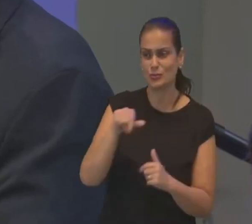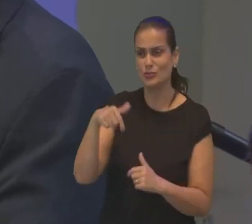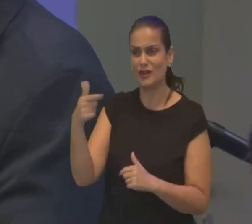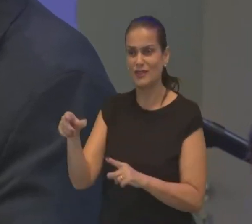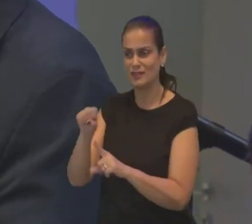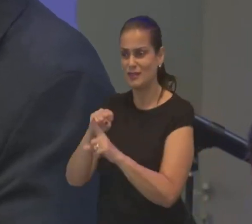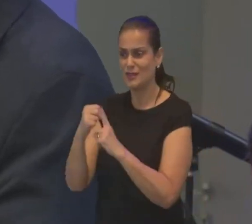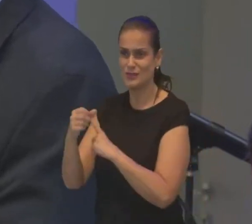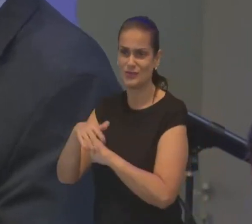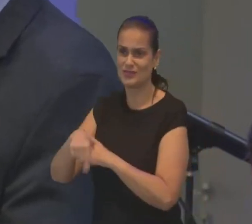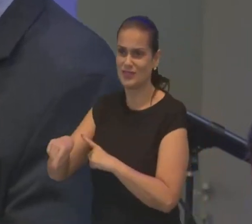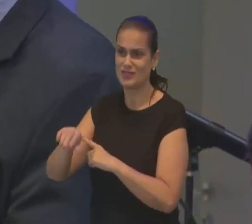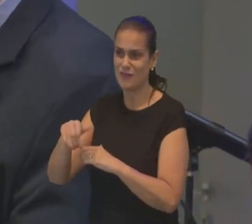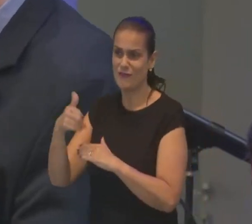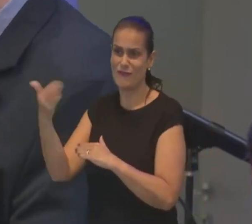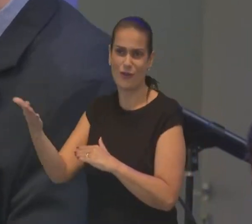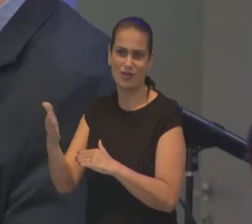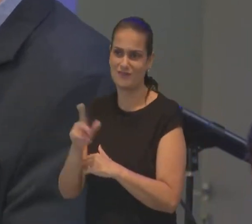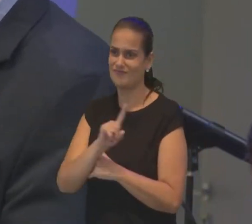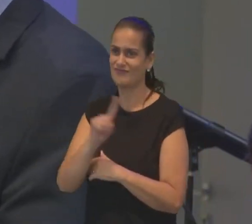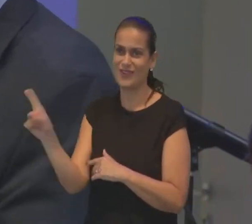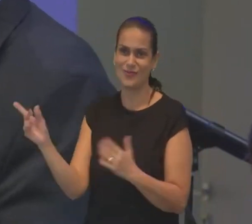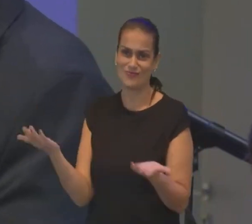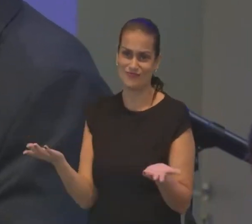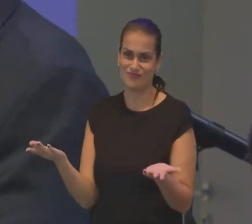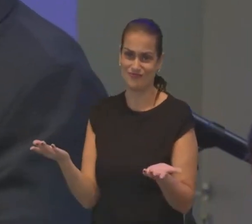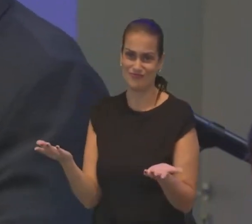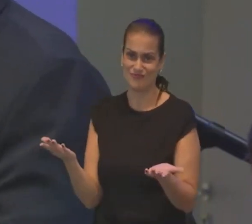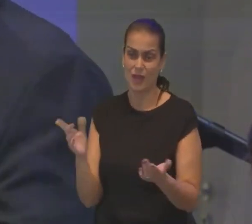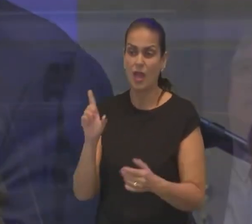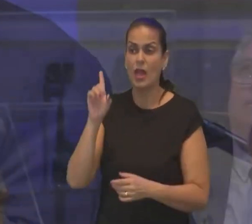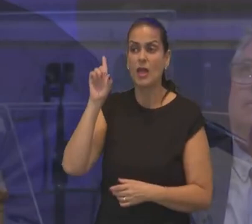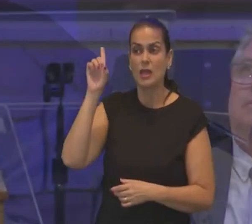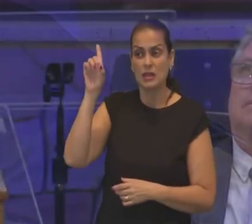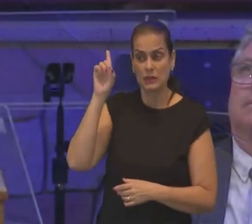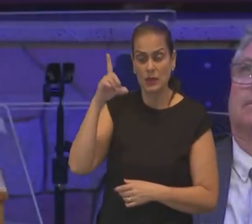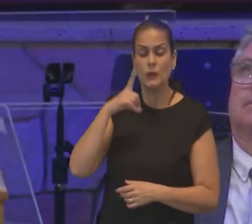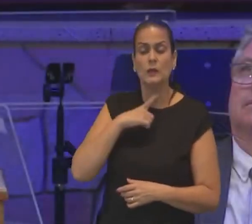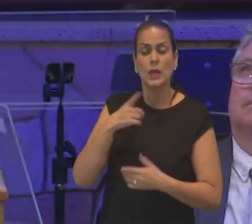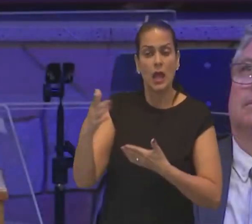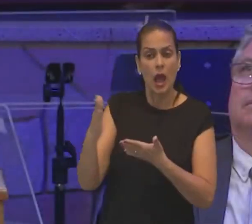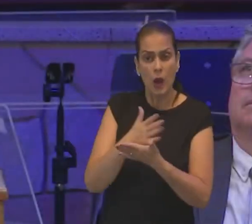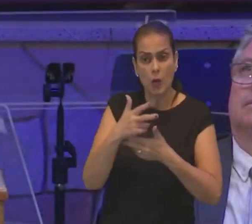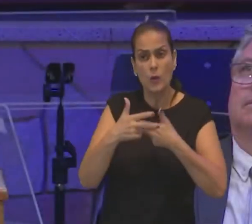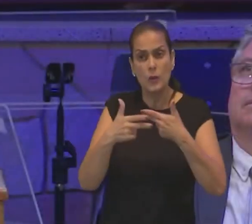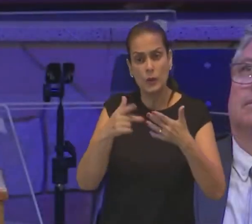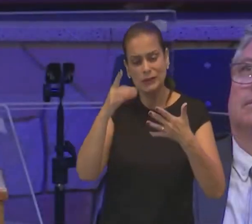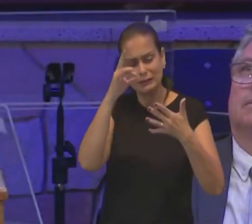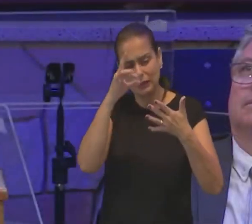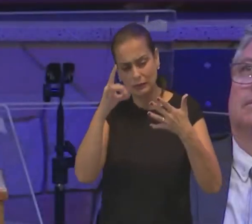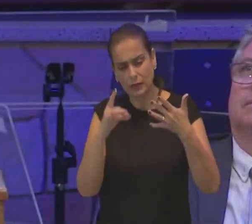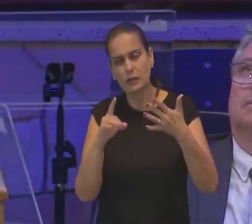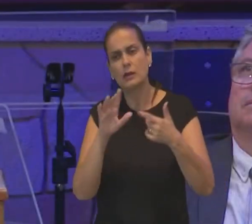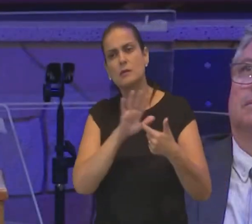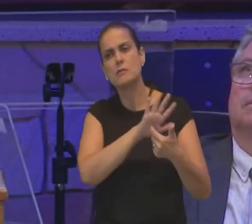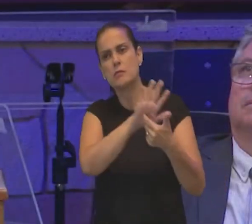fora. Passa aí, Deus tem algumas coisas para mostrar, nos